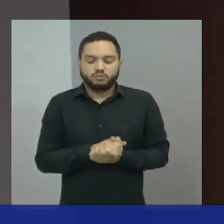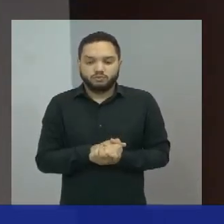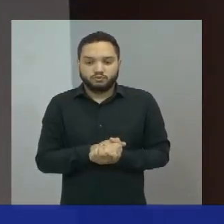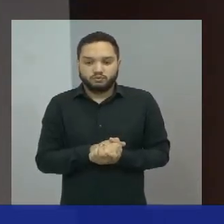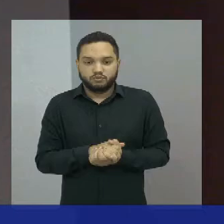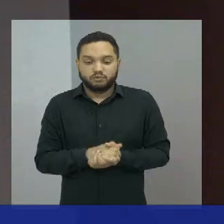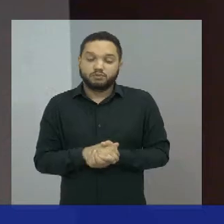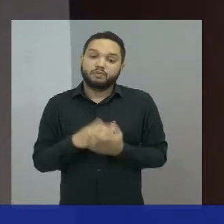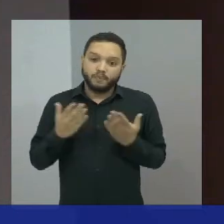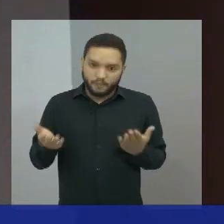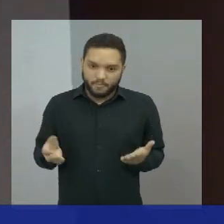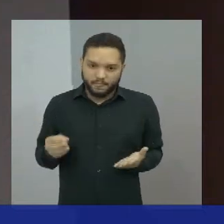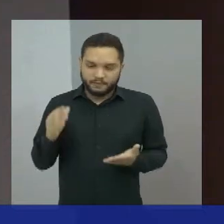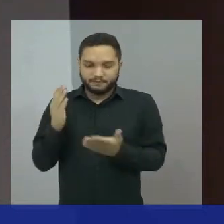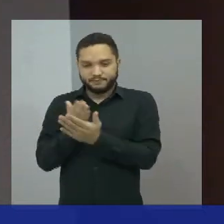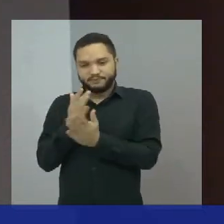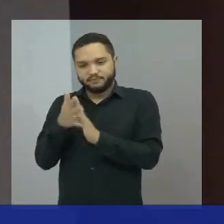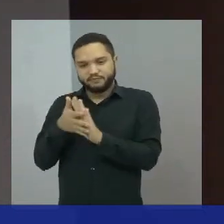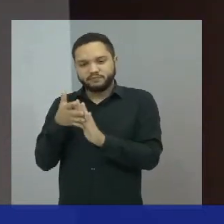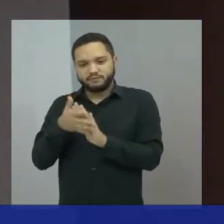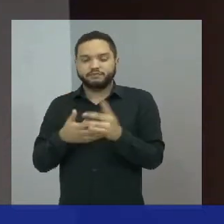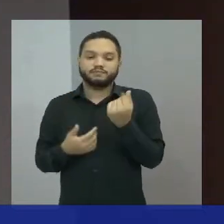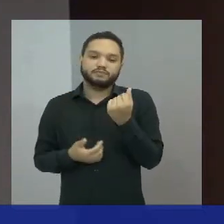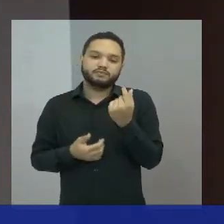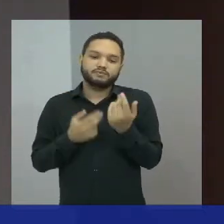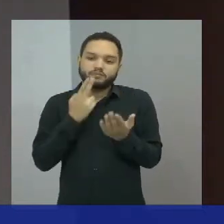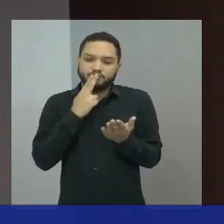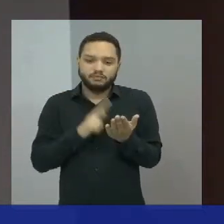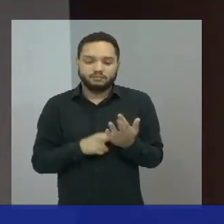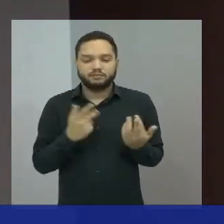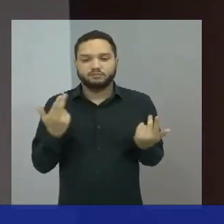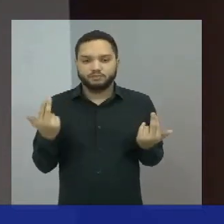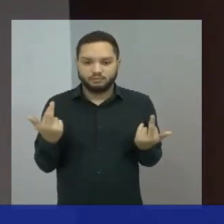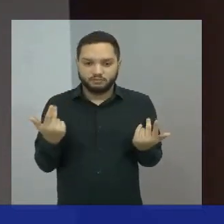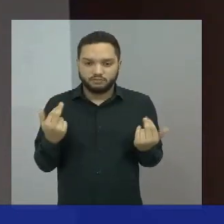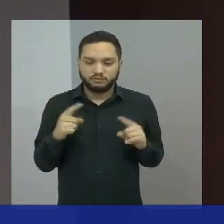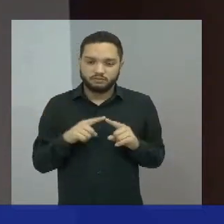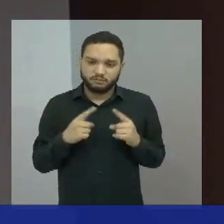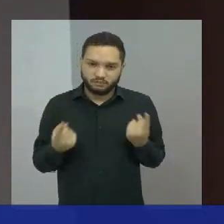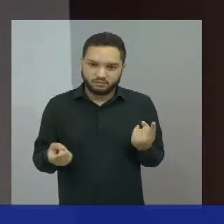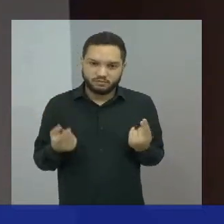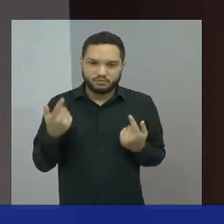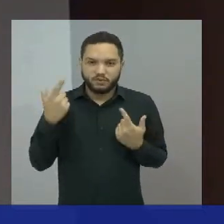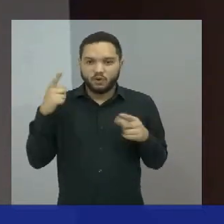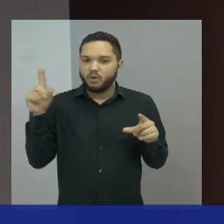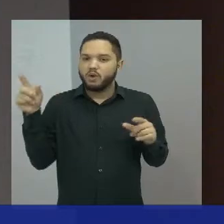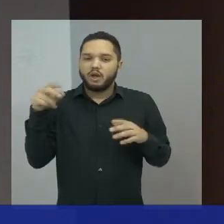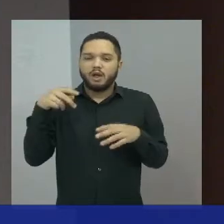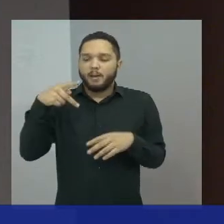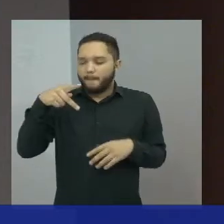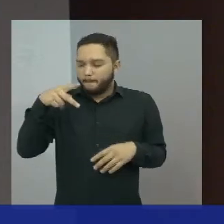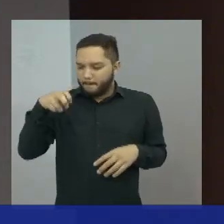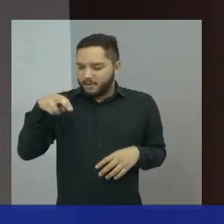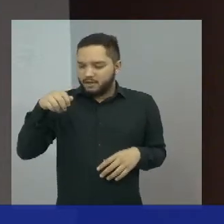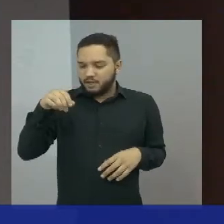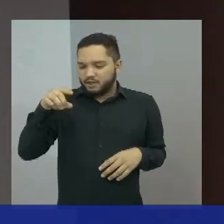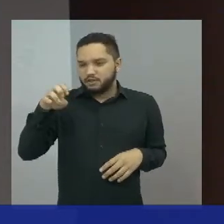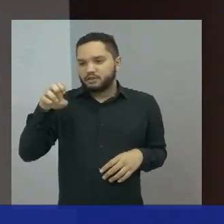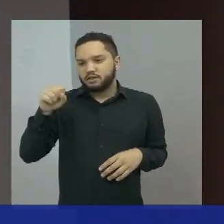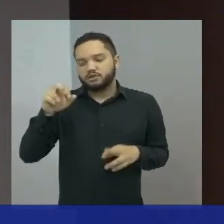Pelo texto atual, o valor da multa seria o mesmo, embora tenha outras penalidades, né?